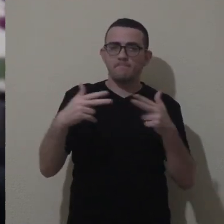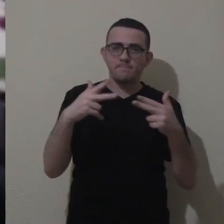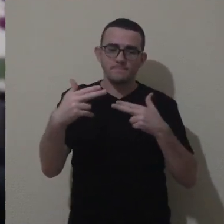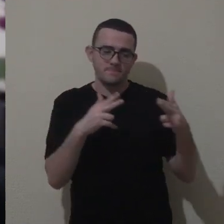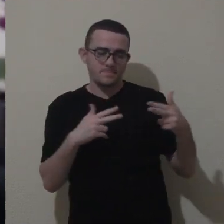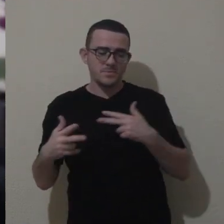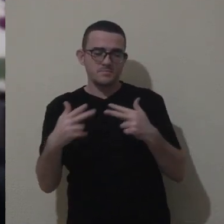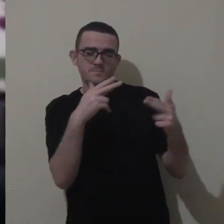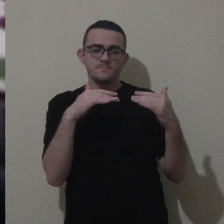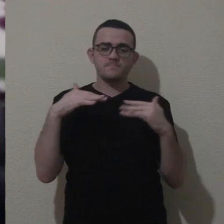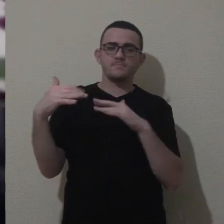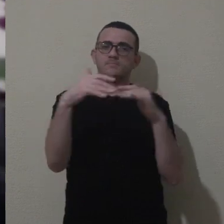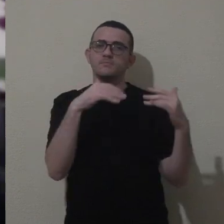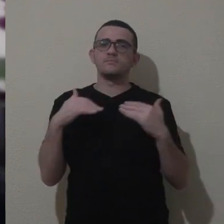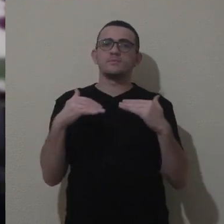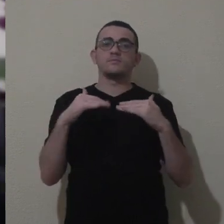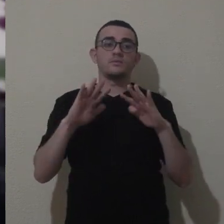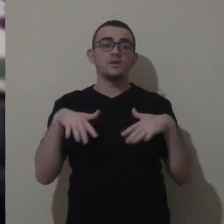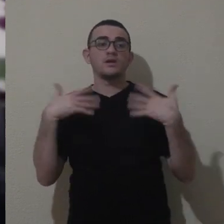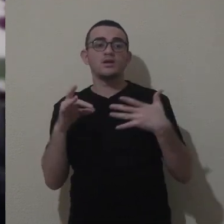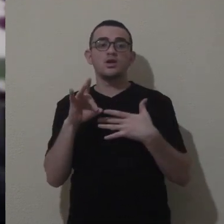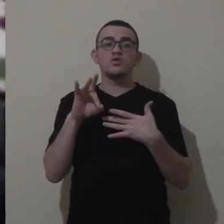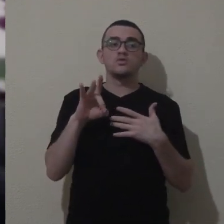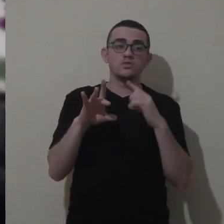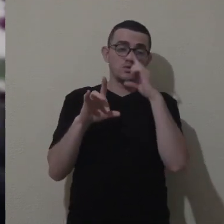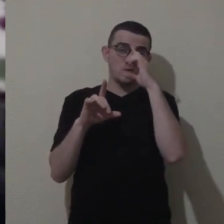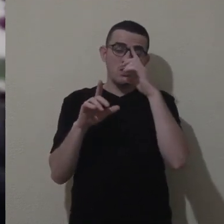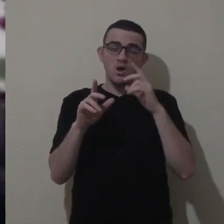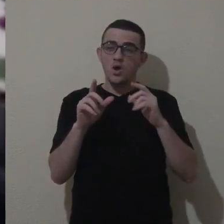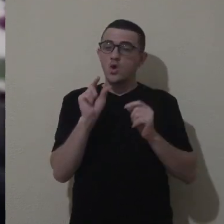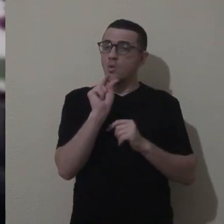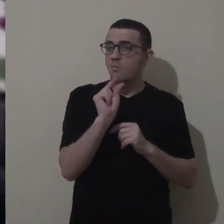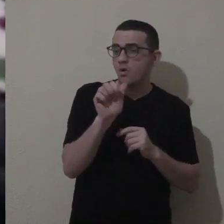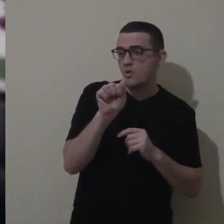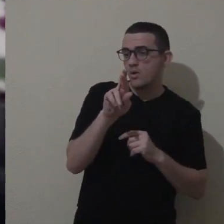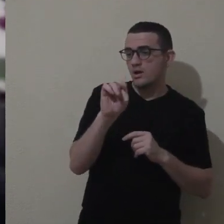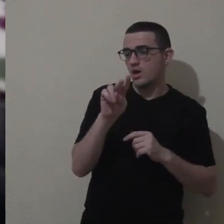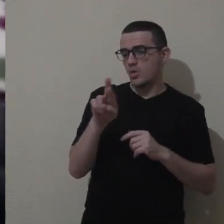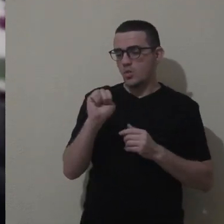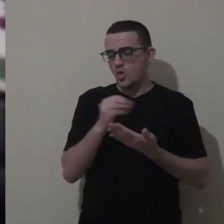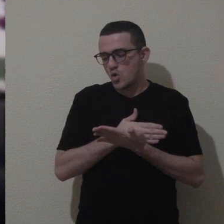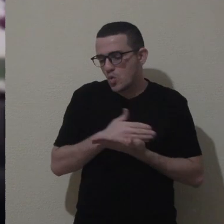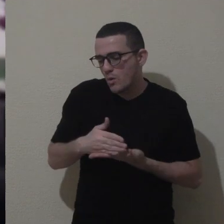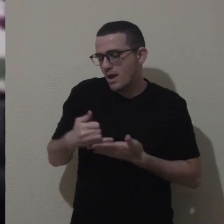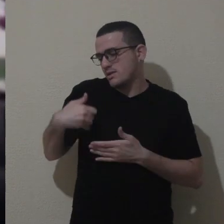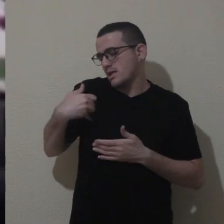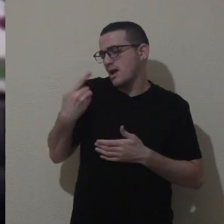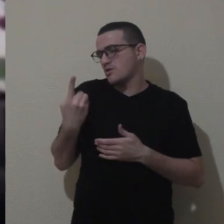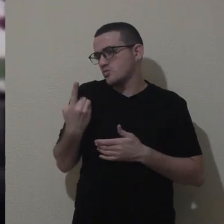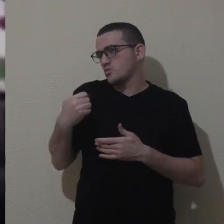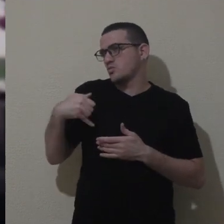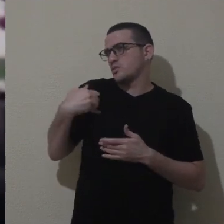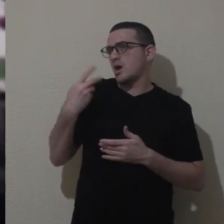neurais, né? As podas neurais. Então, só para pegar um pouquinho, Arthur, nas fases iniciais da vida, 1,